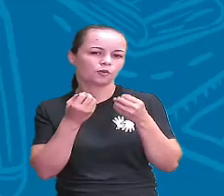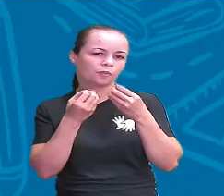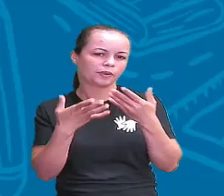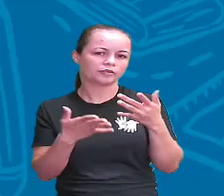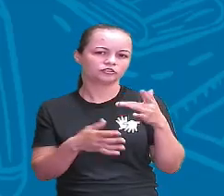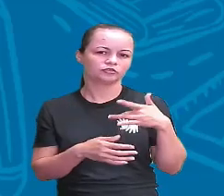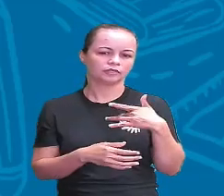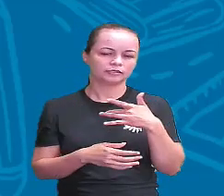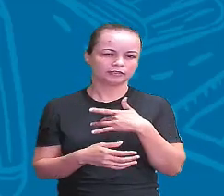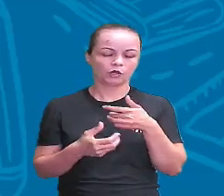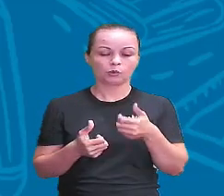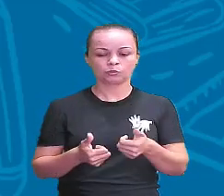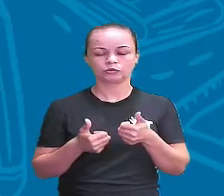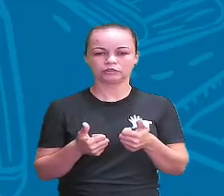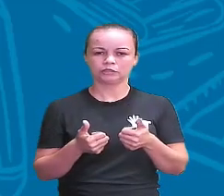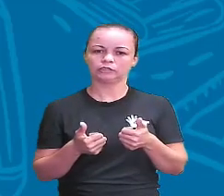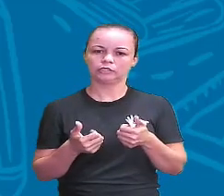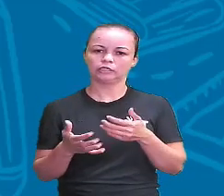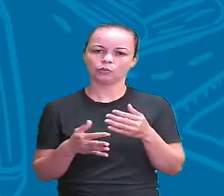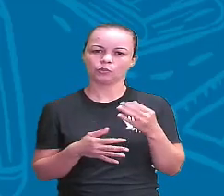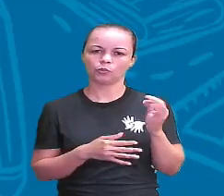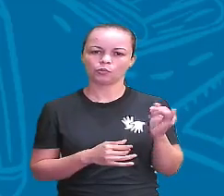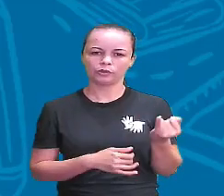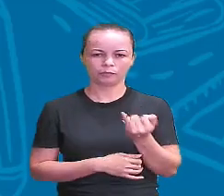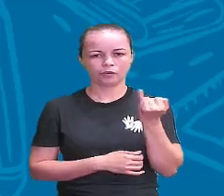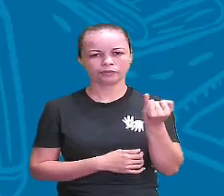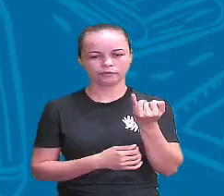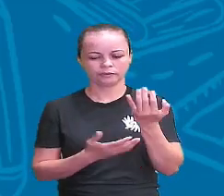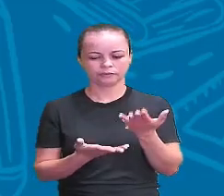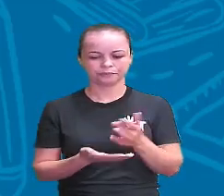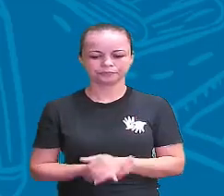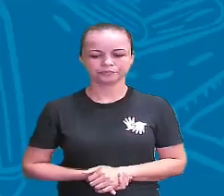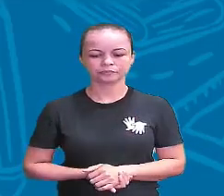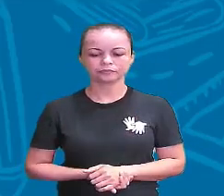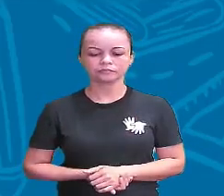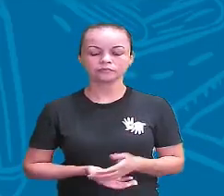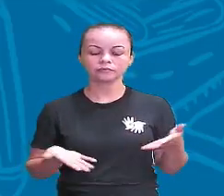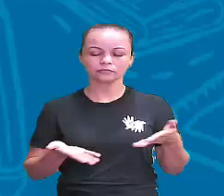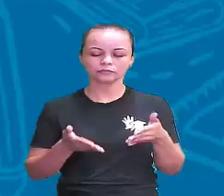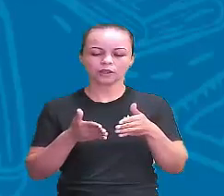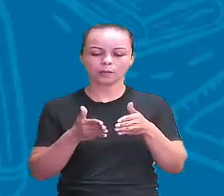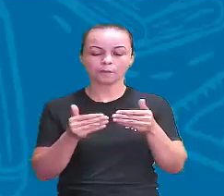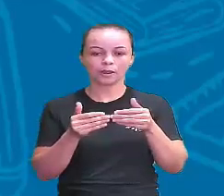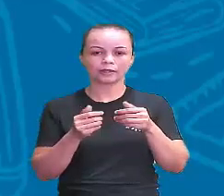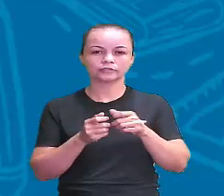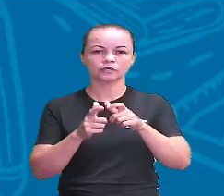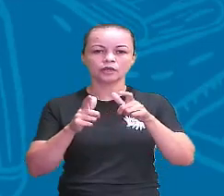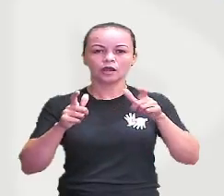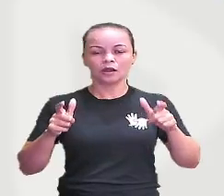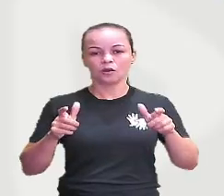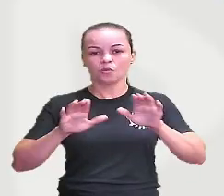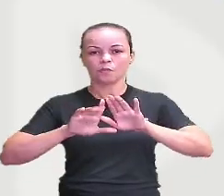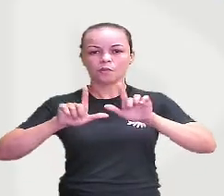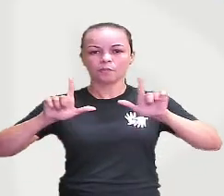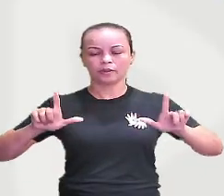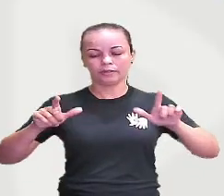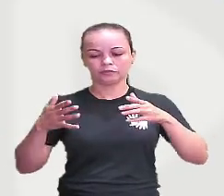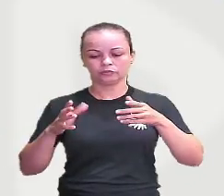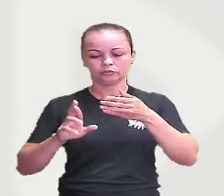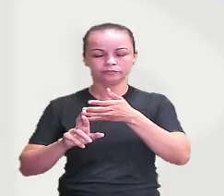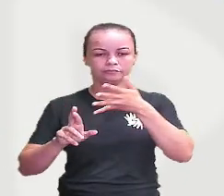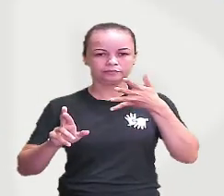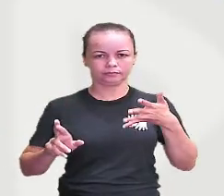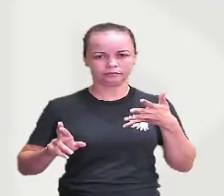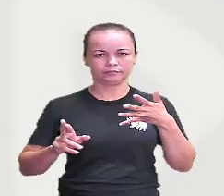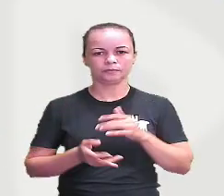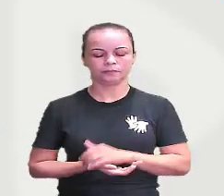bem-estar e garantir tua saúde de forma com excelência. E aí, já vou pedir para a produção abrir aquele momento, que é as nossas referências bibliográficas,